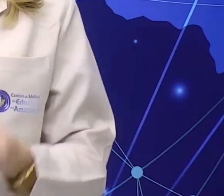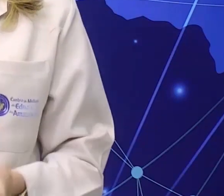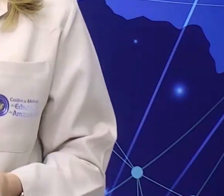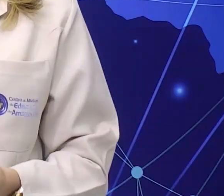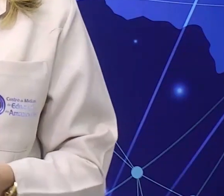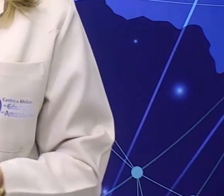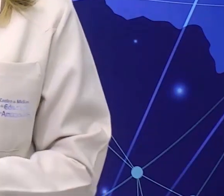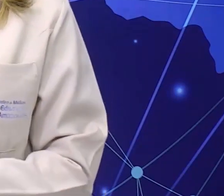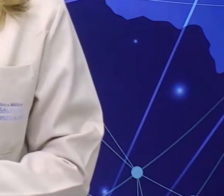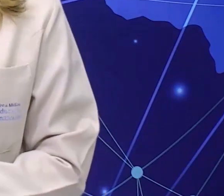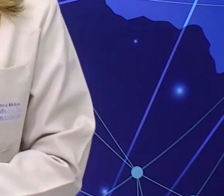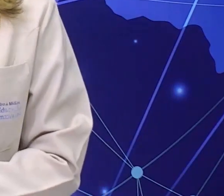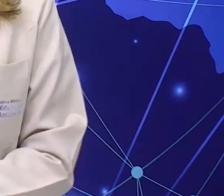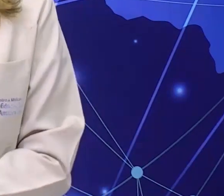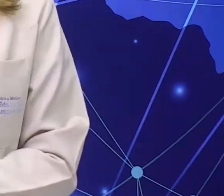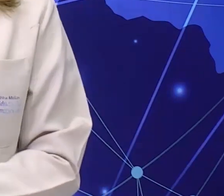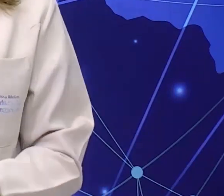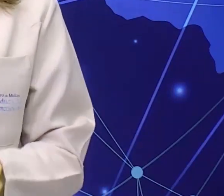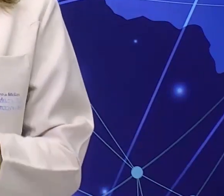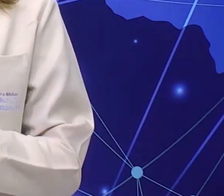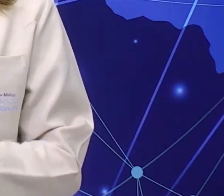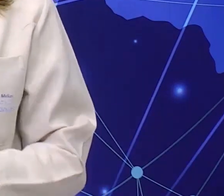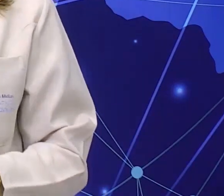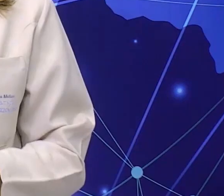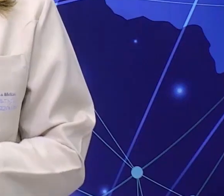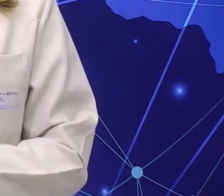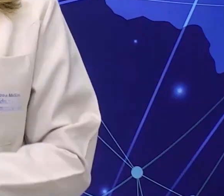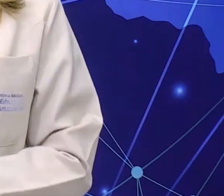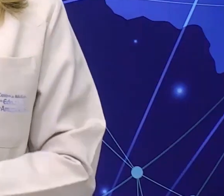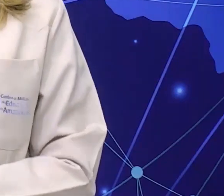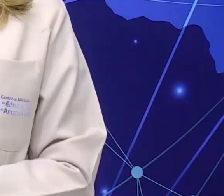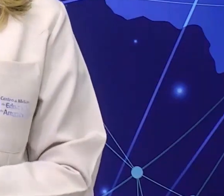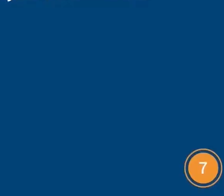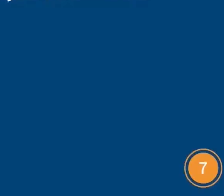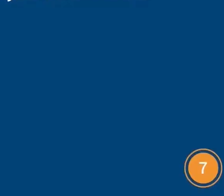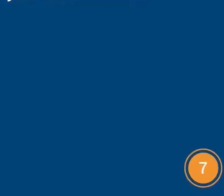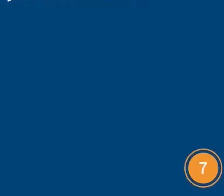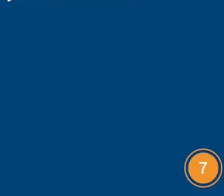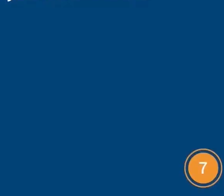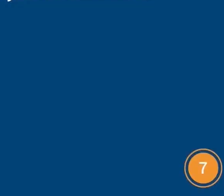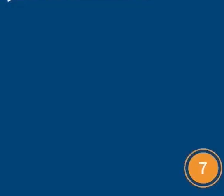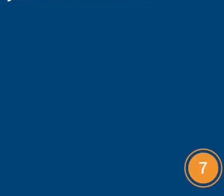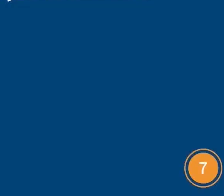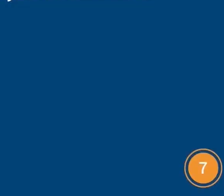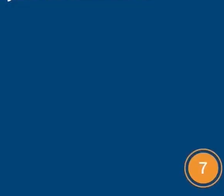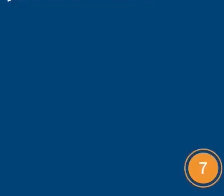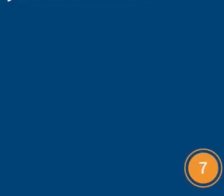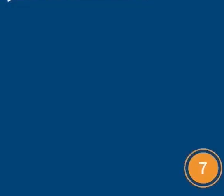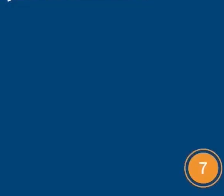conceito. Aí eu coloquei para vocês que um mapa, gente, nada mais é que uma representação, né,